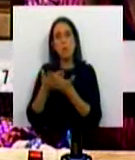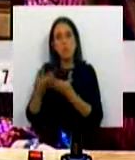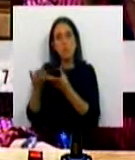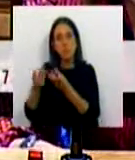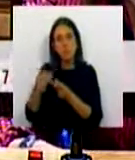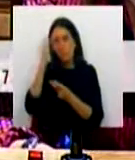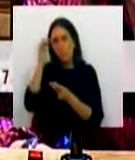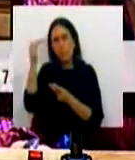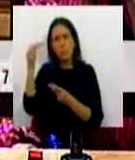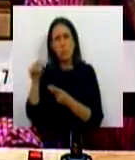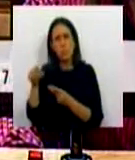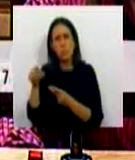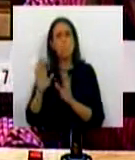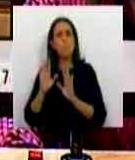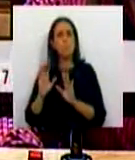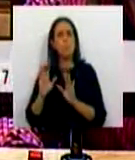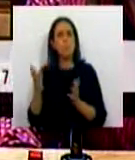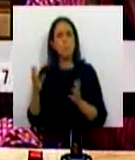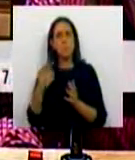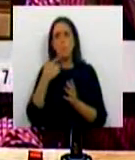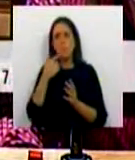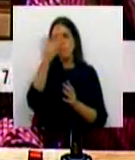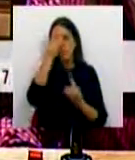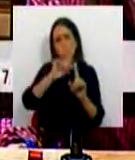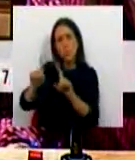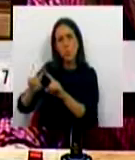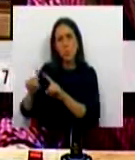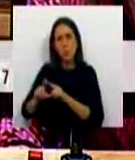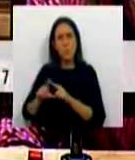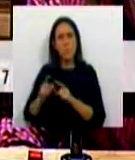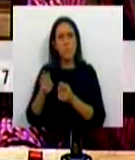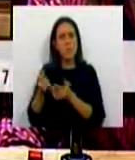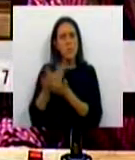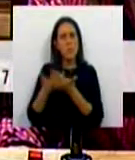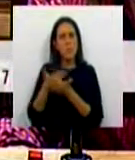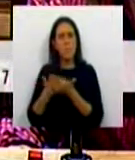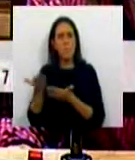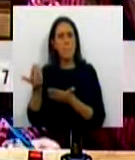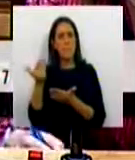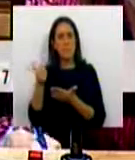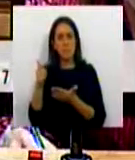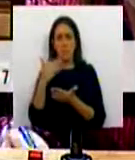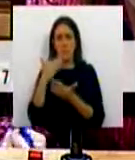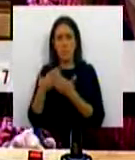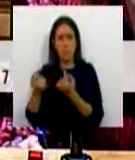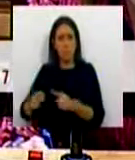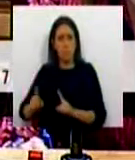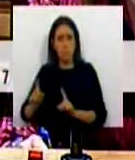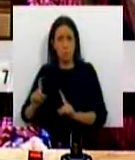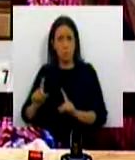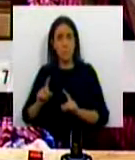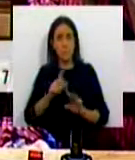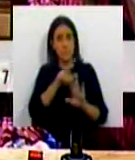no futuro? Mas as contradições e miopia económica não ficam pelo produto potencial. No caso da reforma ser entendida